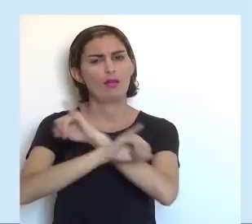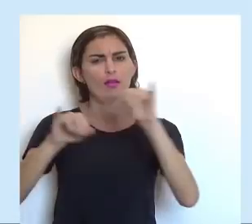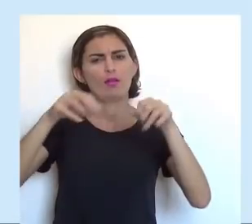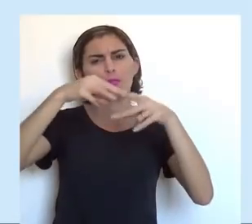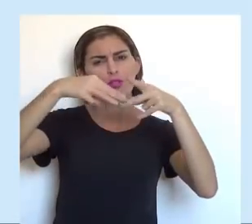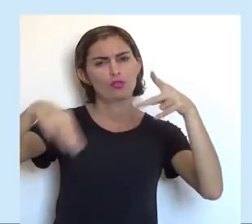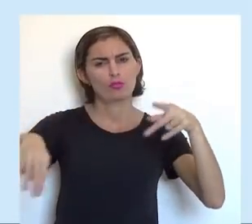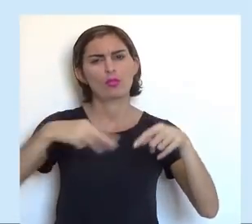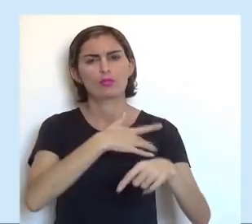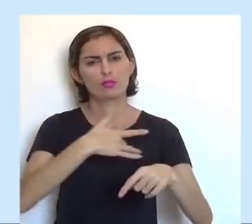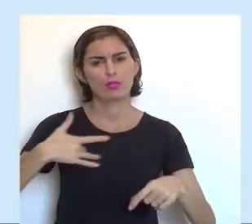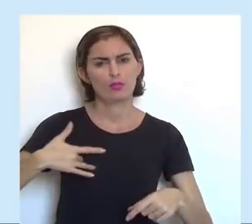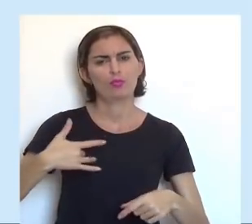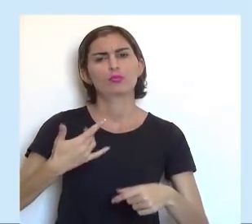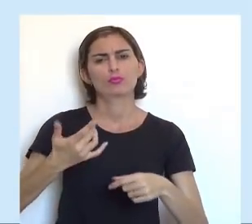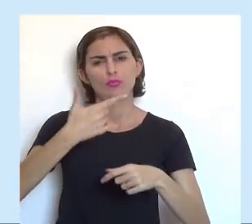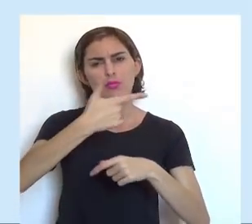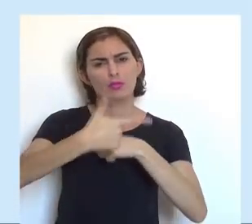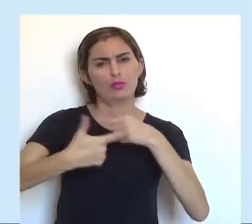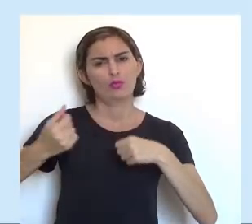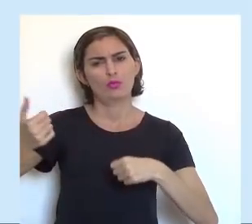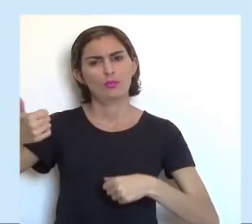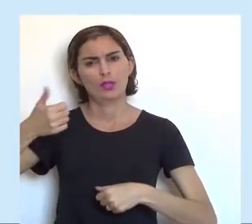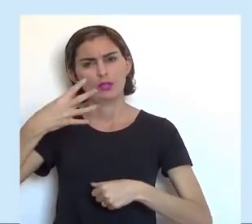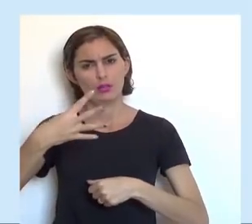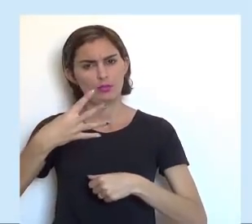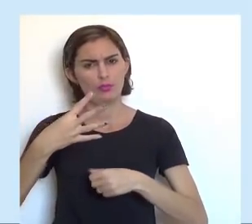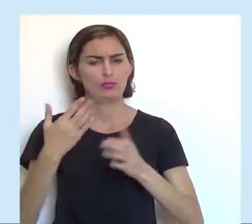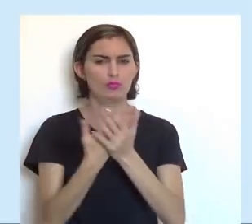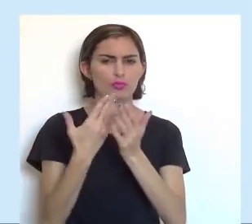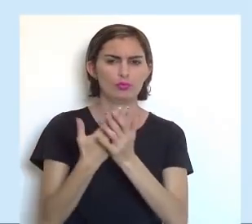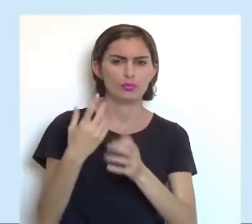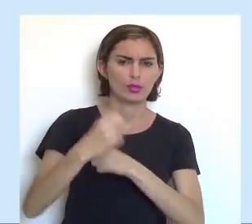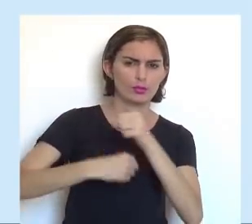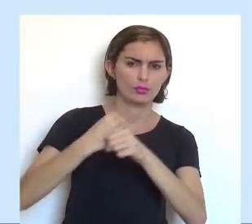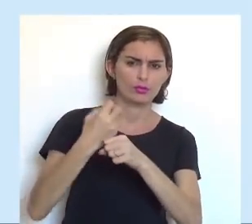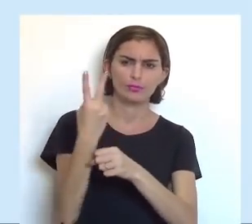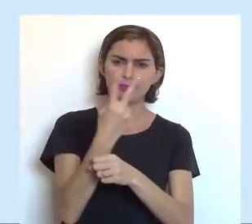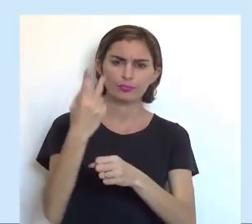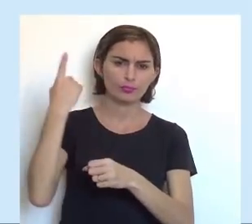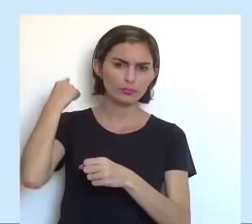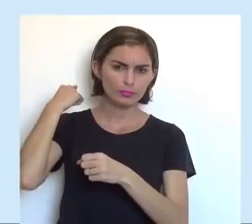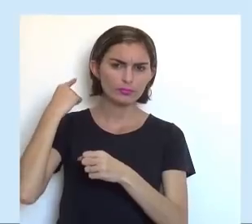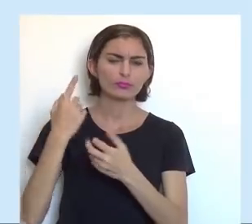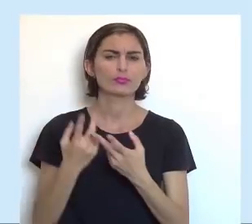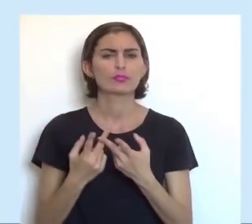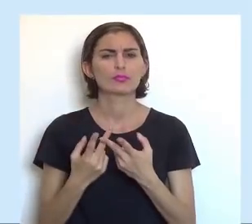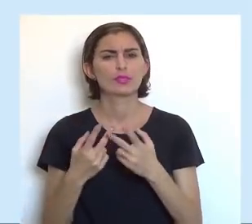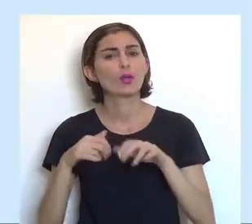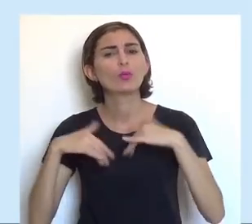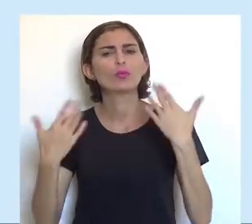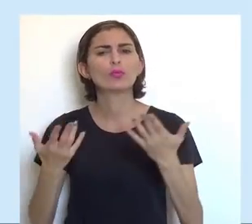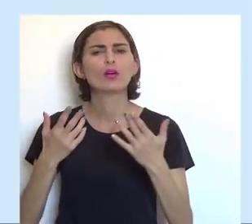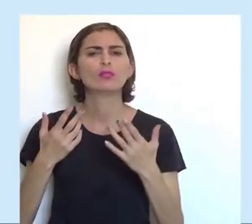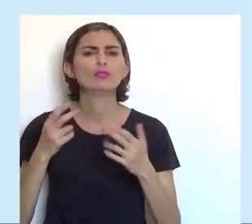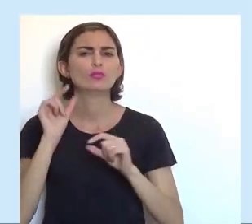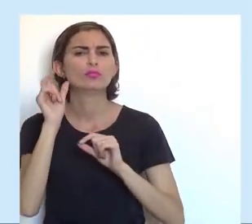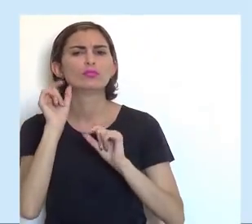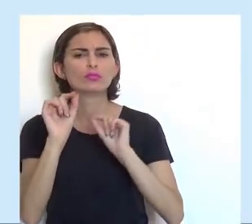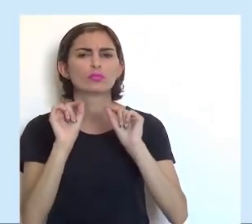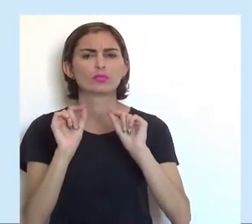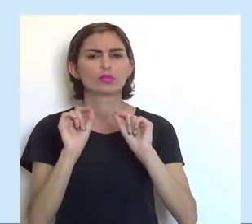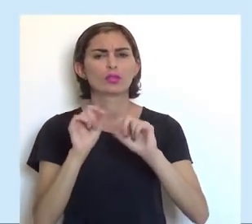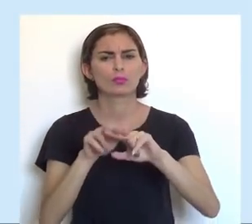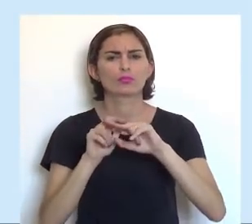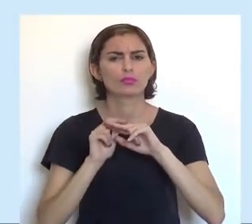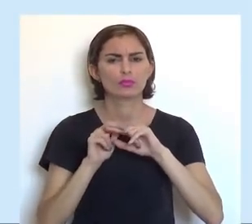em 2014, estudado uma relação de 2013 com 2012. Então vejam só, qual é a química? Depois